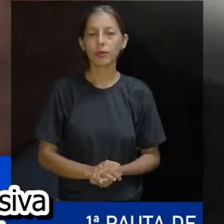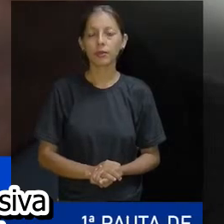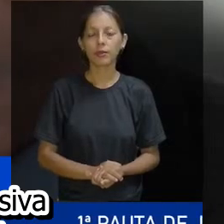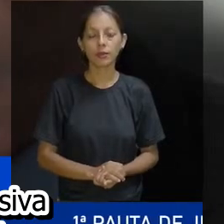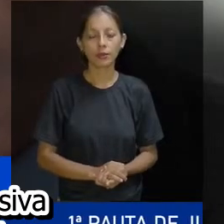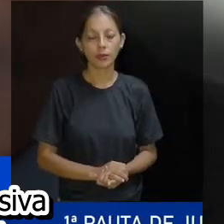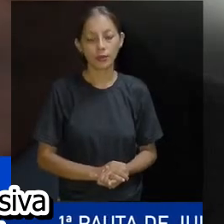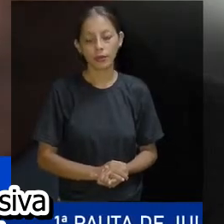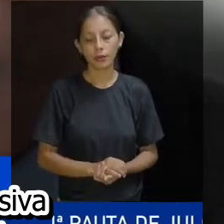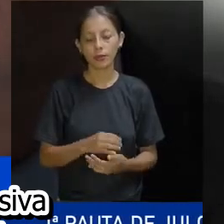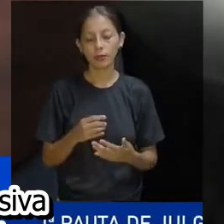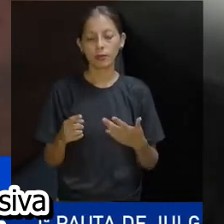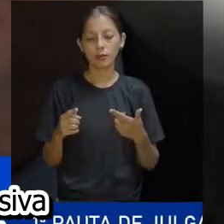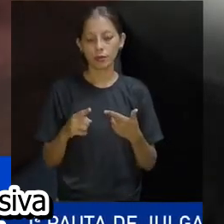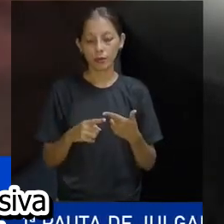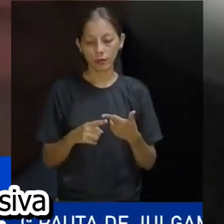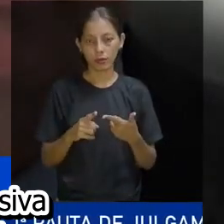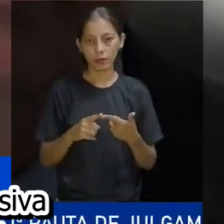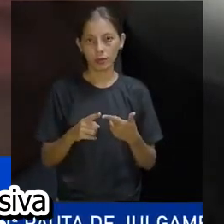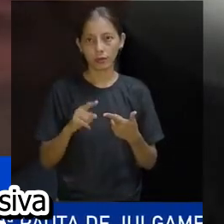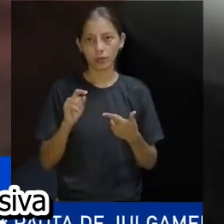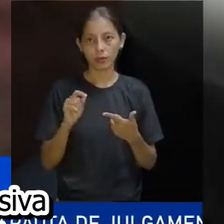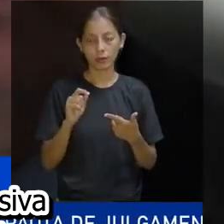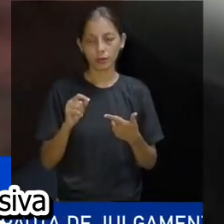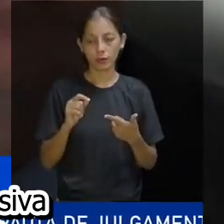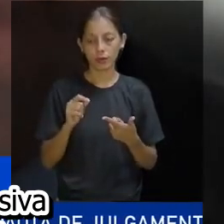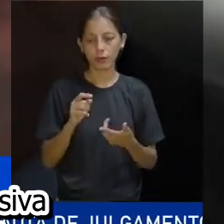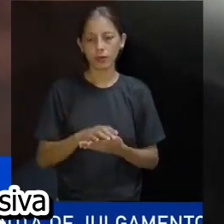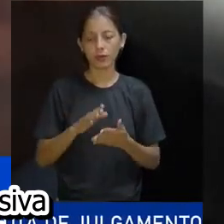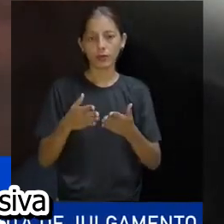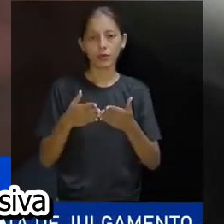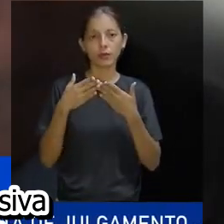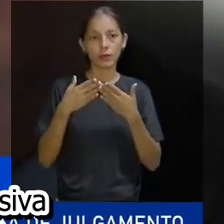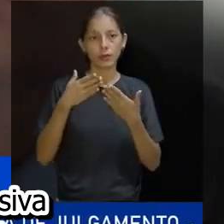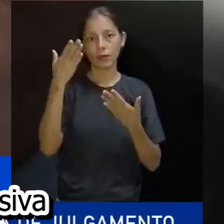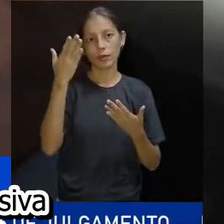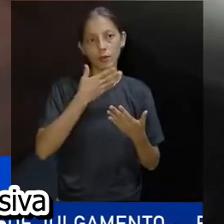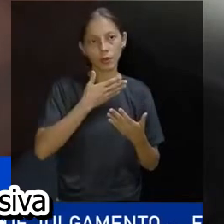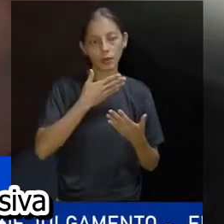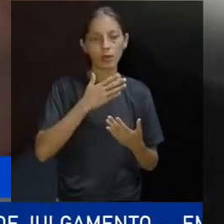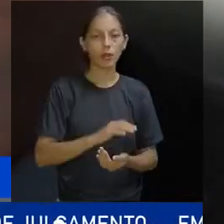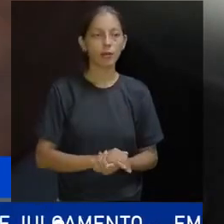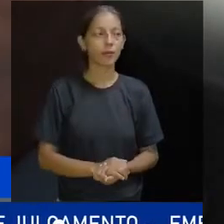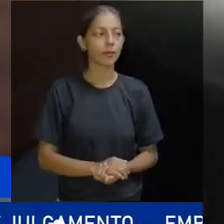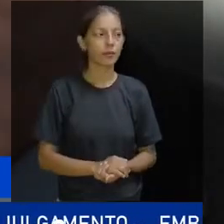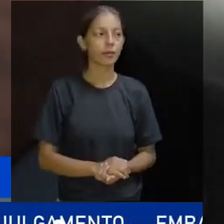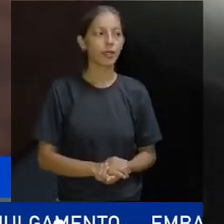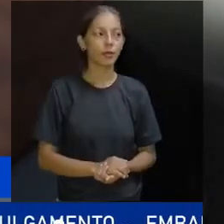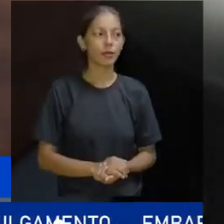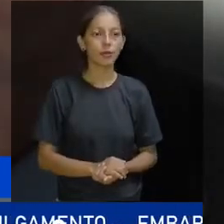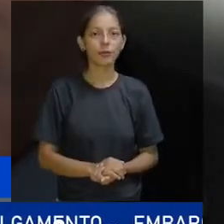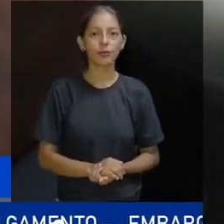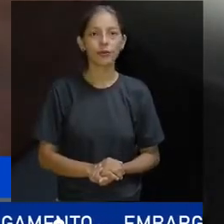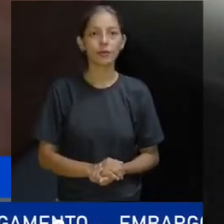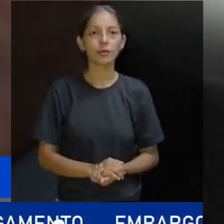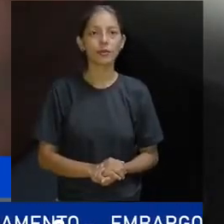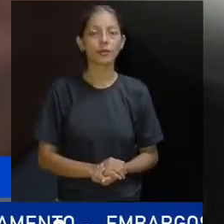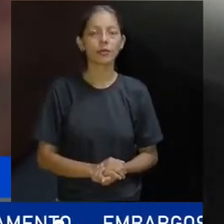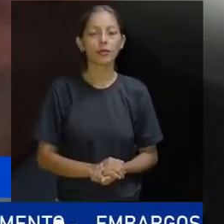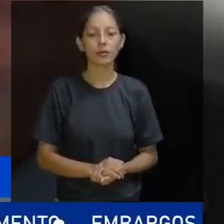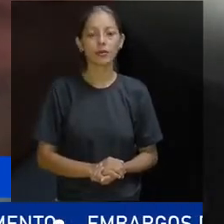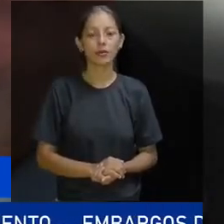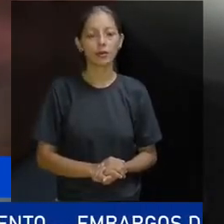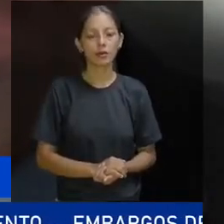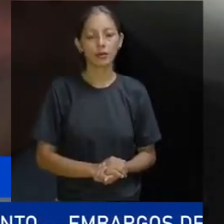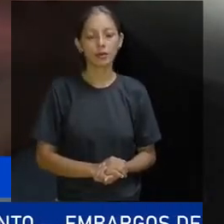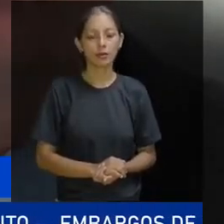de ilegitimidade passiva suscitada por Eurípides Gomes de Macedo Júnior e determinada a sua exclusão do polo passivo